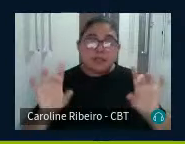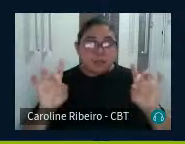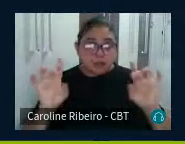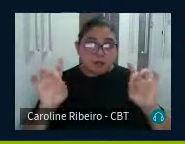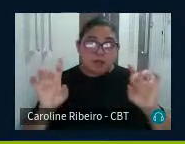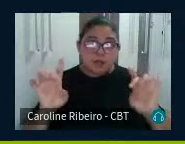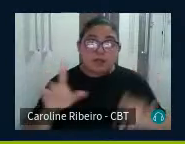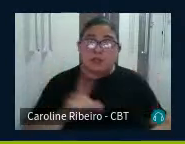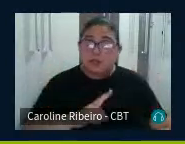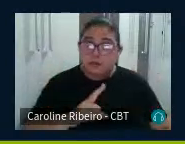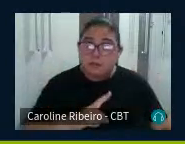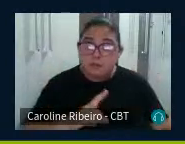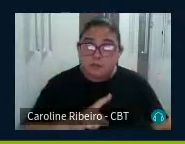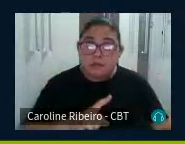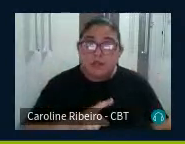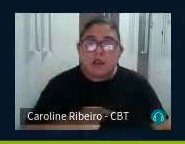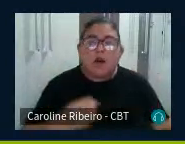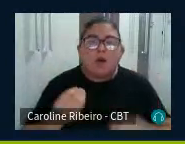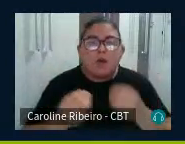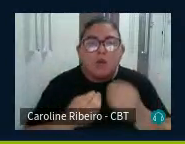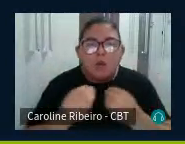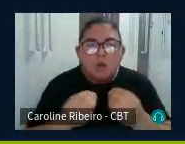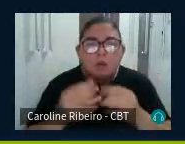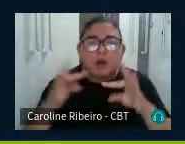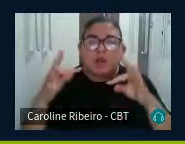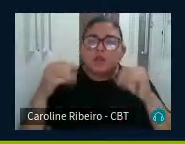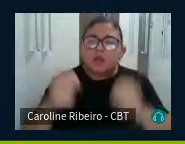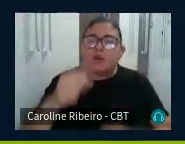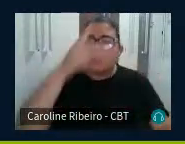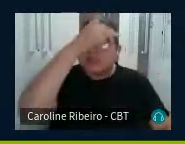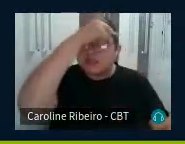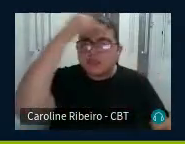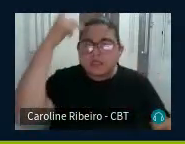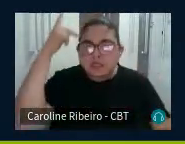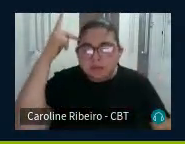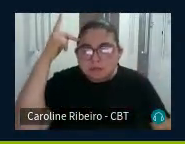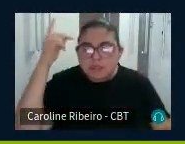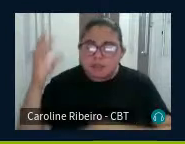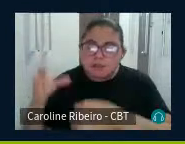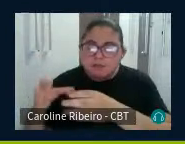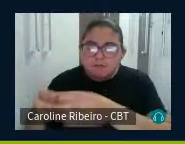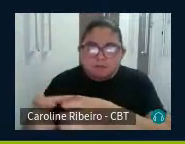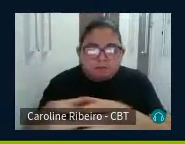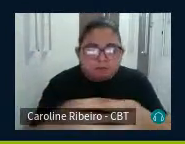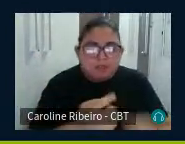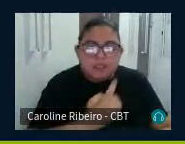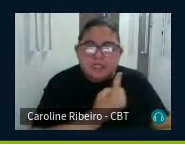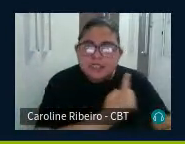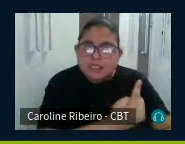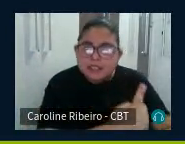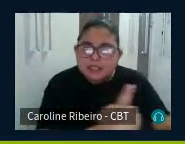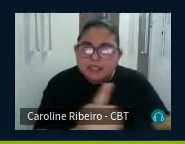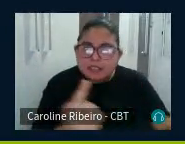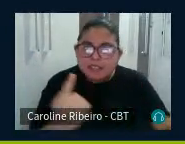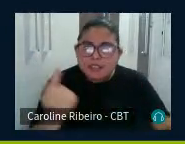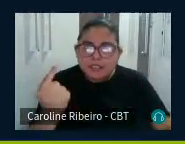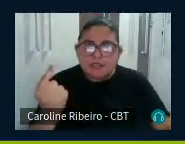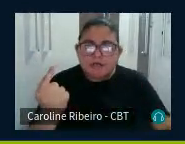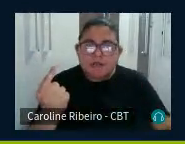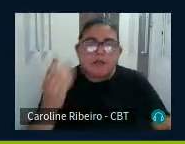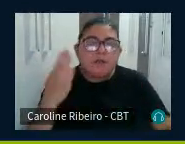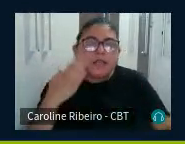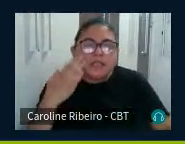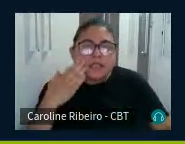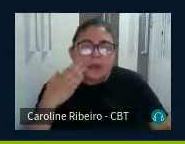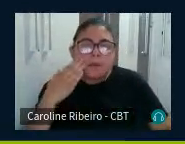acolhimento, um olhar para todos, mas de forma única a cada um. Dá para entender? A preocupação